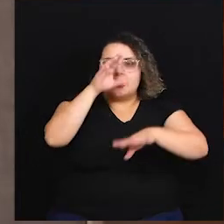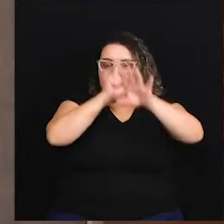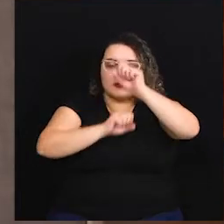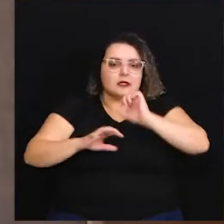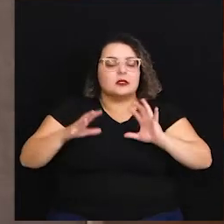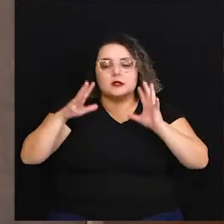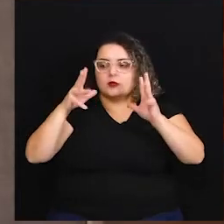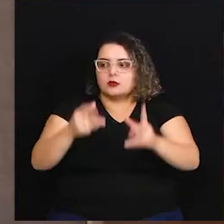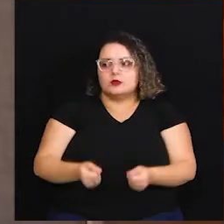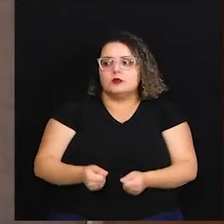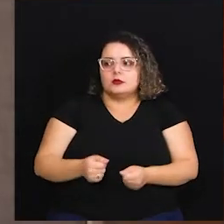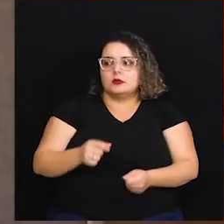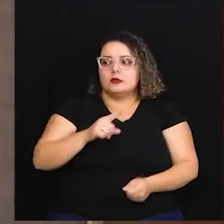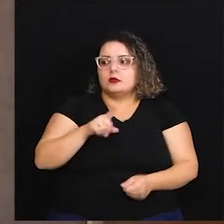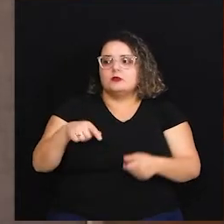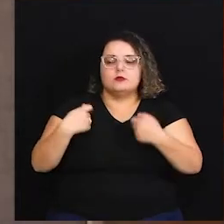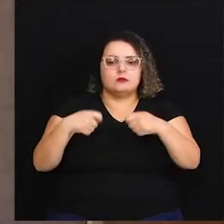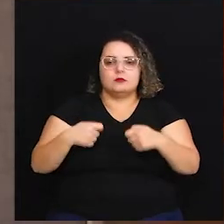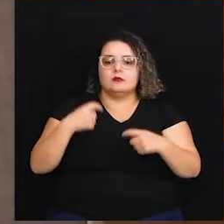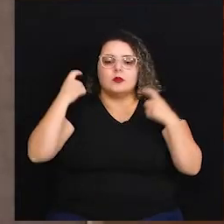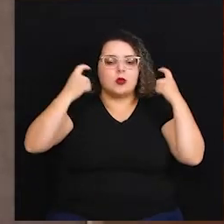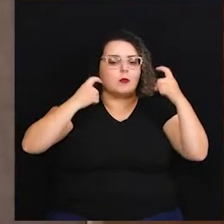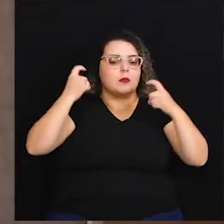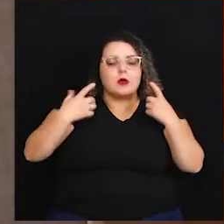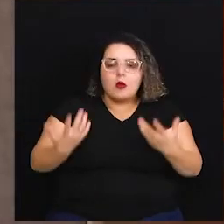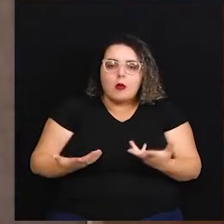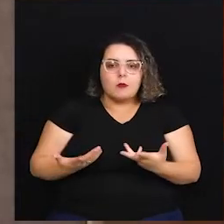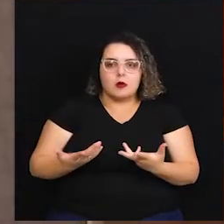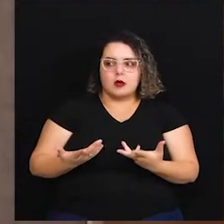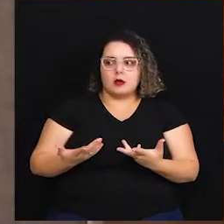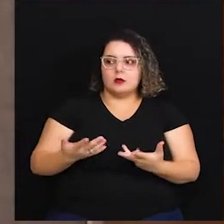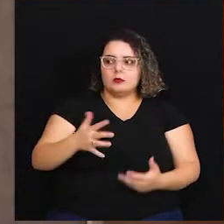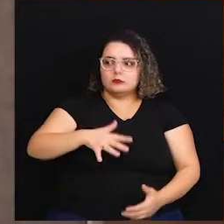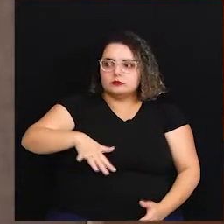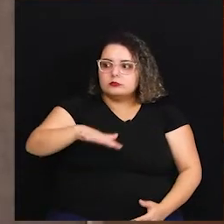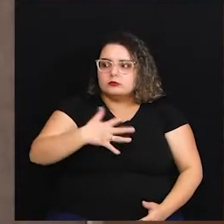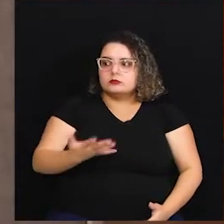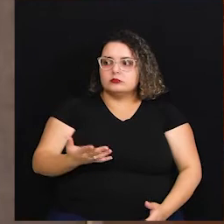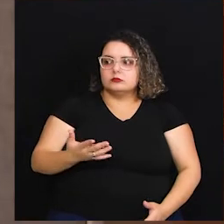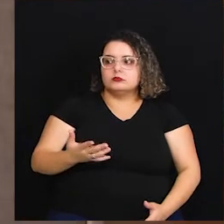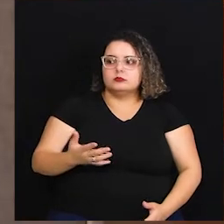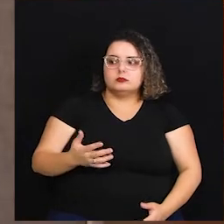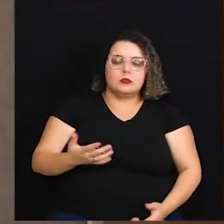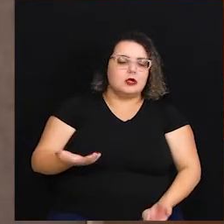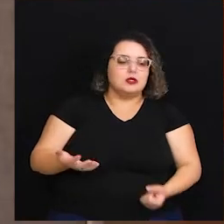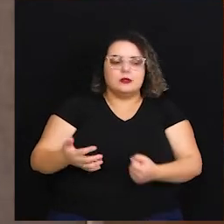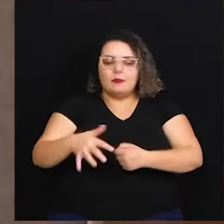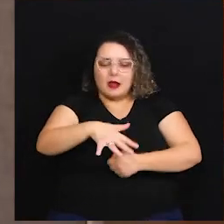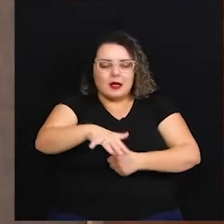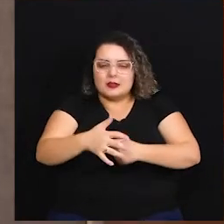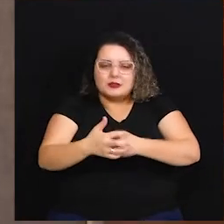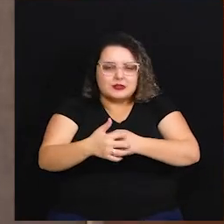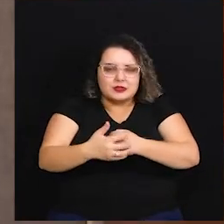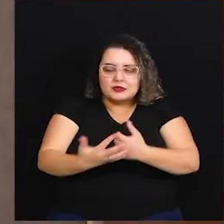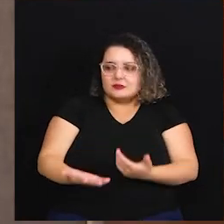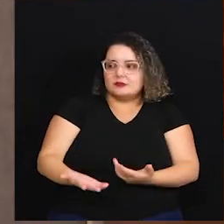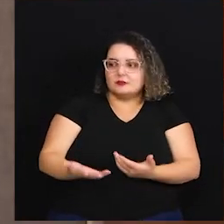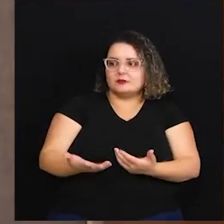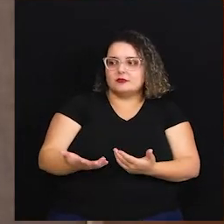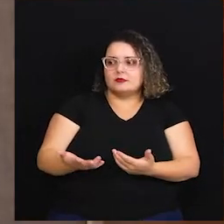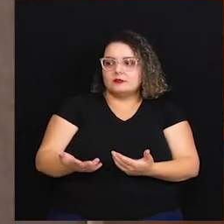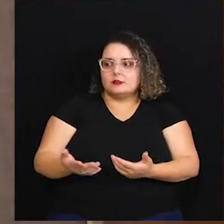tive que reaprender tudo, porque assim, eu não precisava me preocupar com essa parte de digitalização, com essa